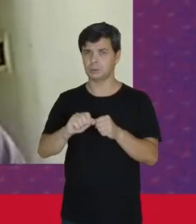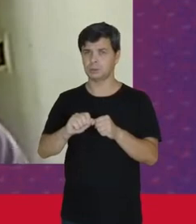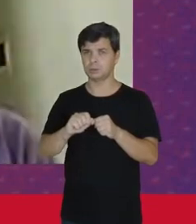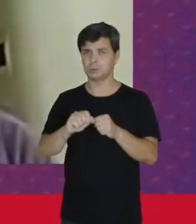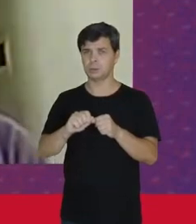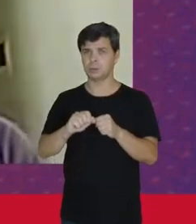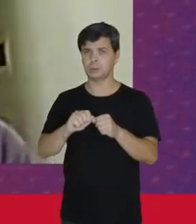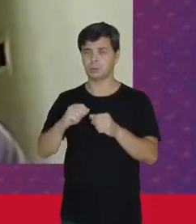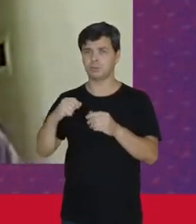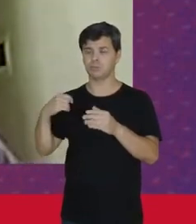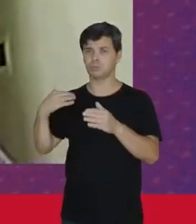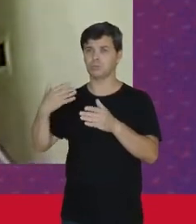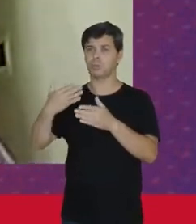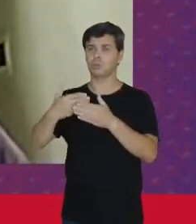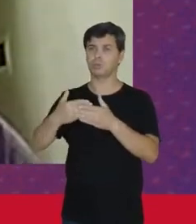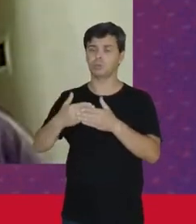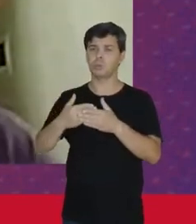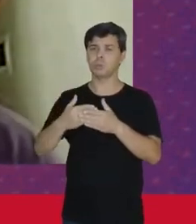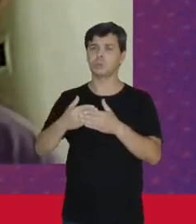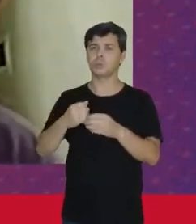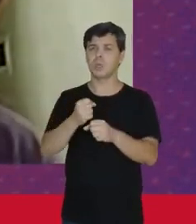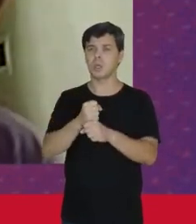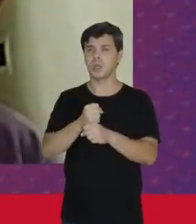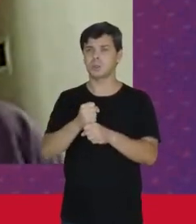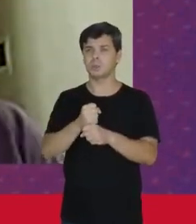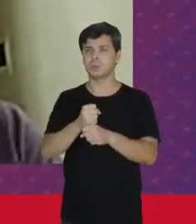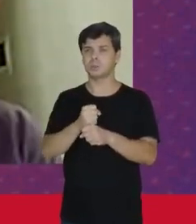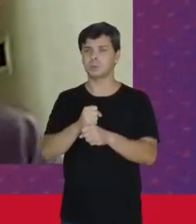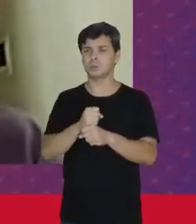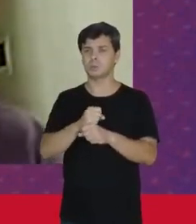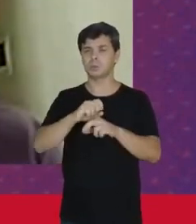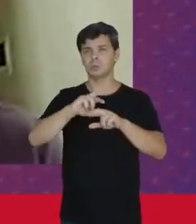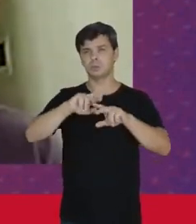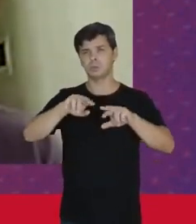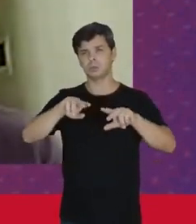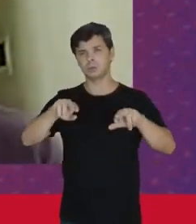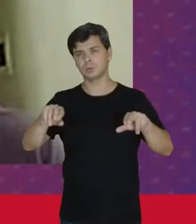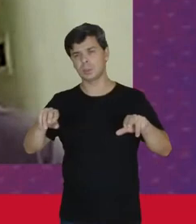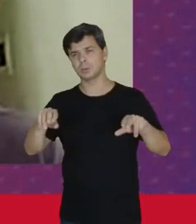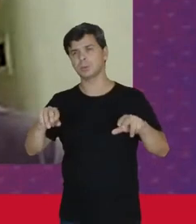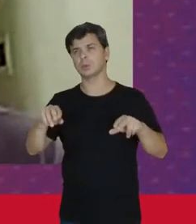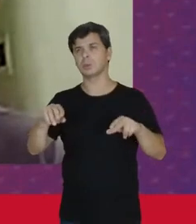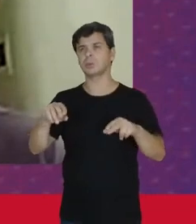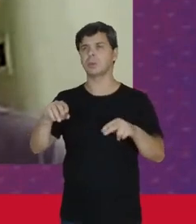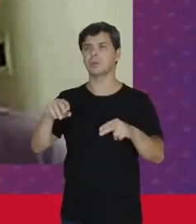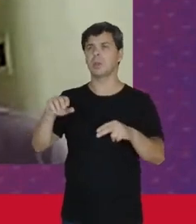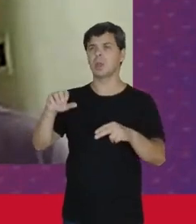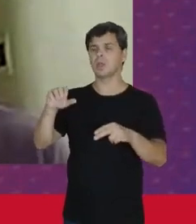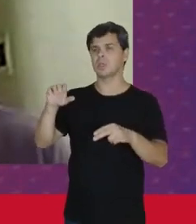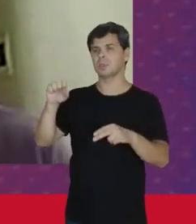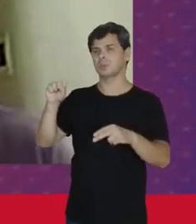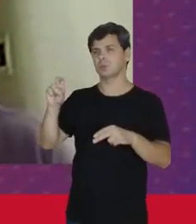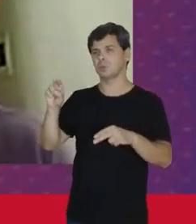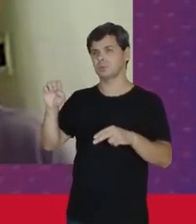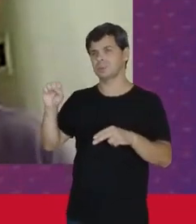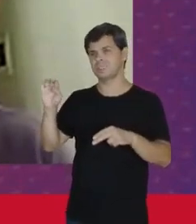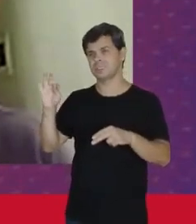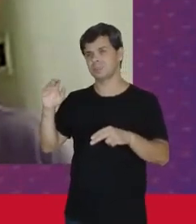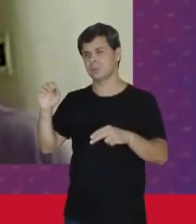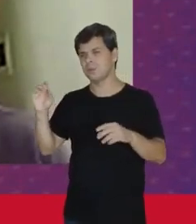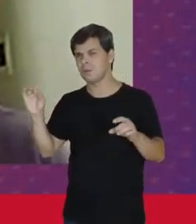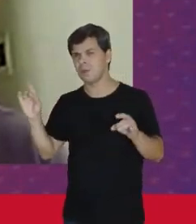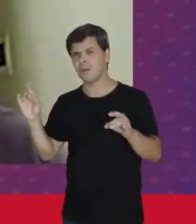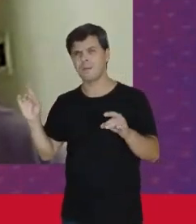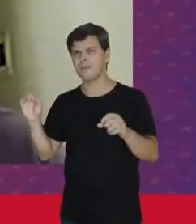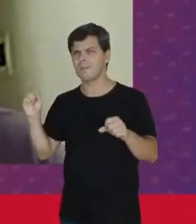últimos anos. E aí, nesse sentido, várias substâncias, né, agrotóxicos que foram banidos